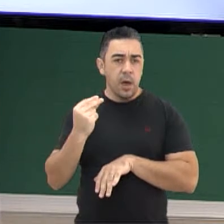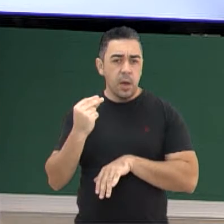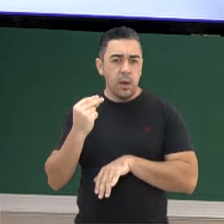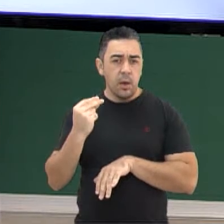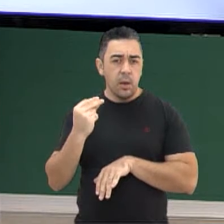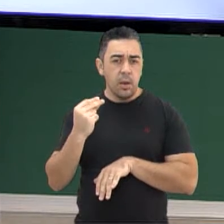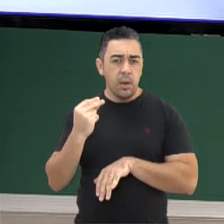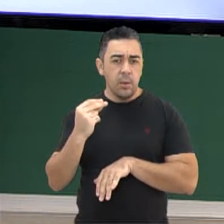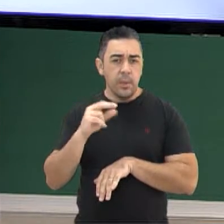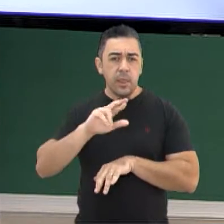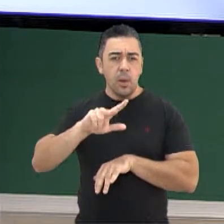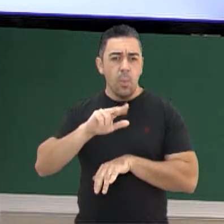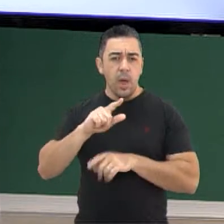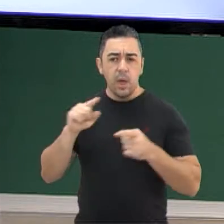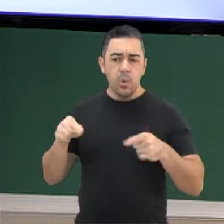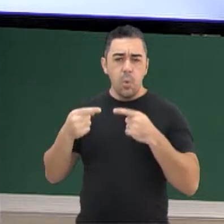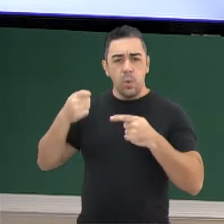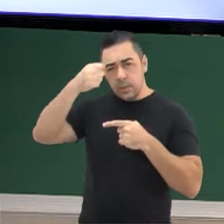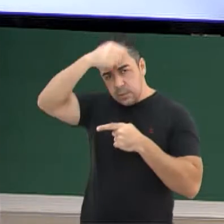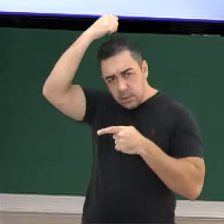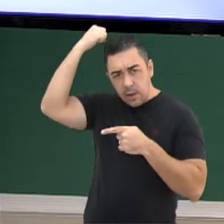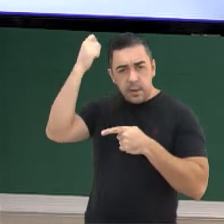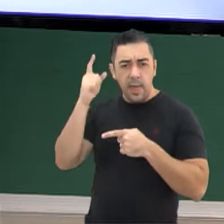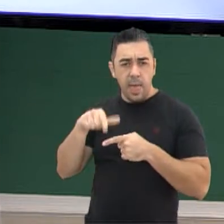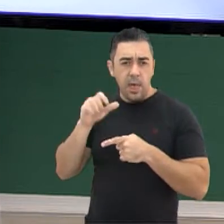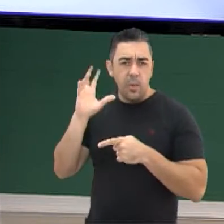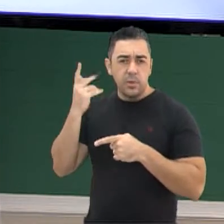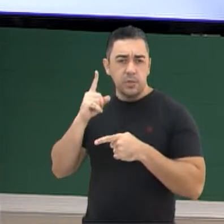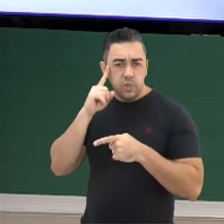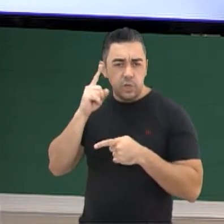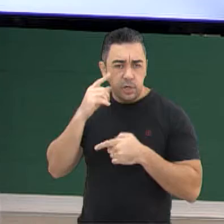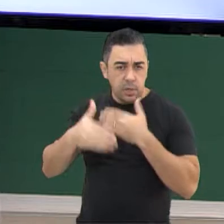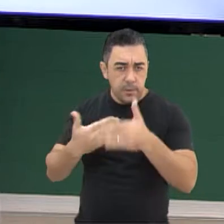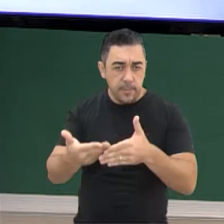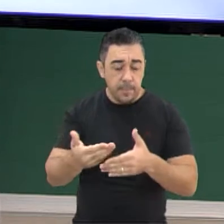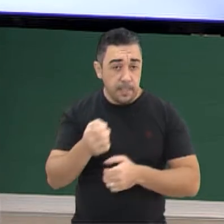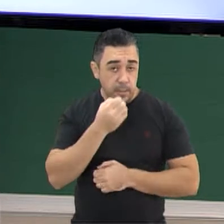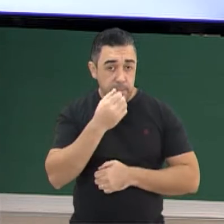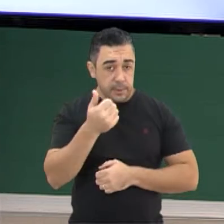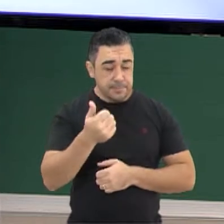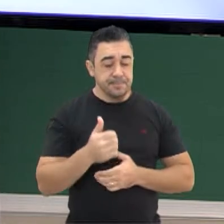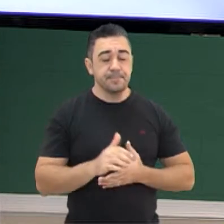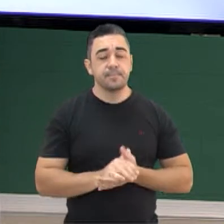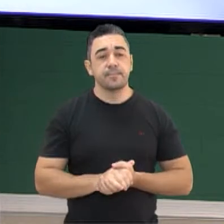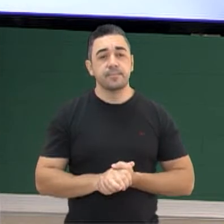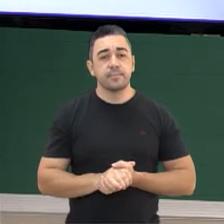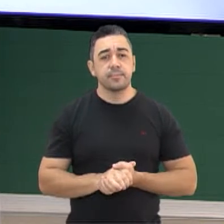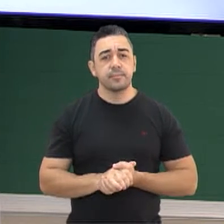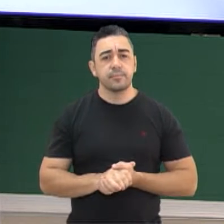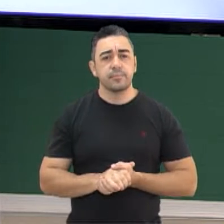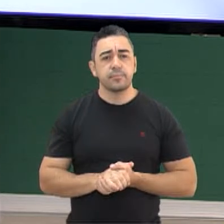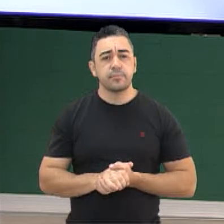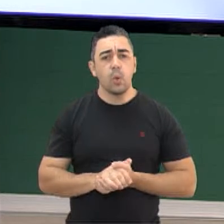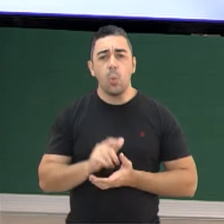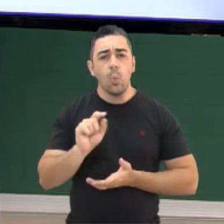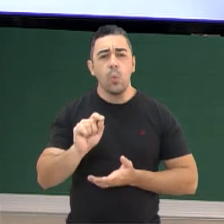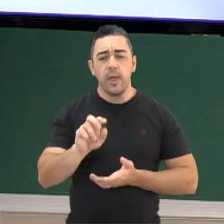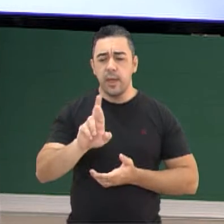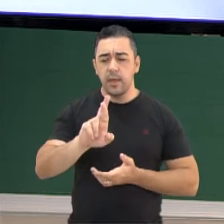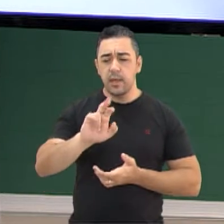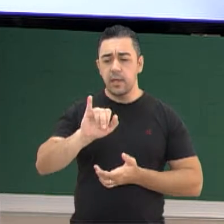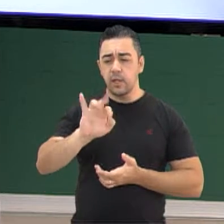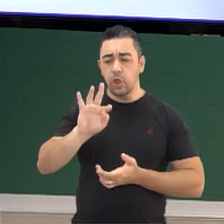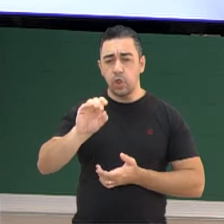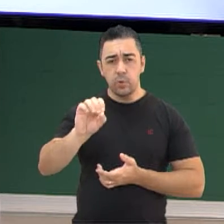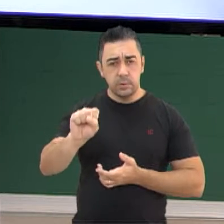a oposição ao sagrado. Ritos de passagem do dia a dia. Muito bem. O que é que são os ritos mesmo?